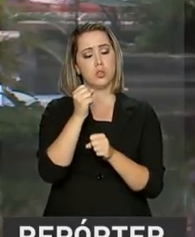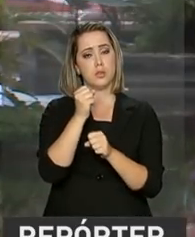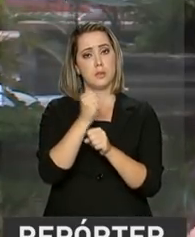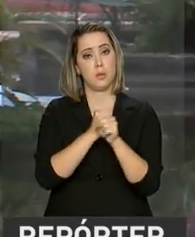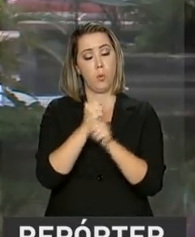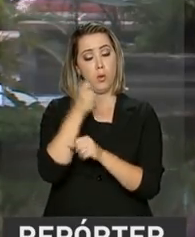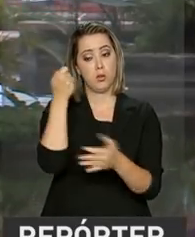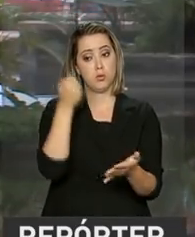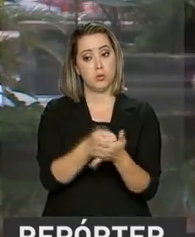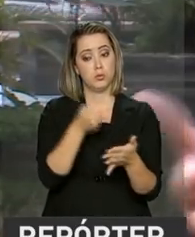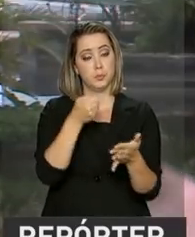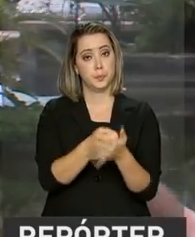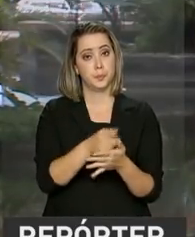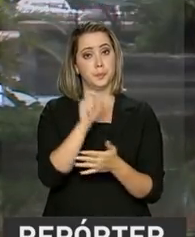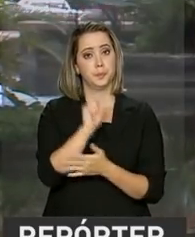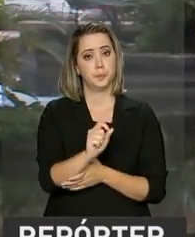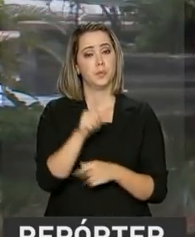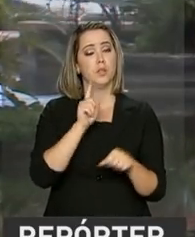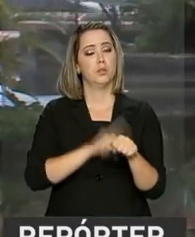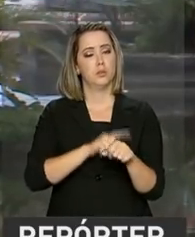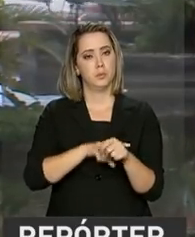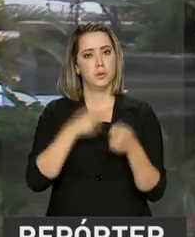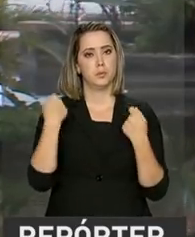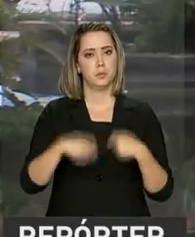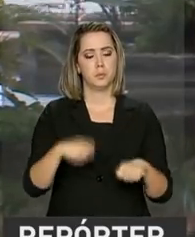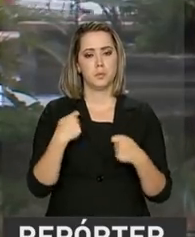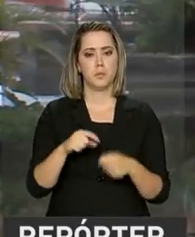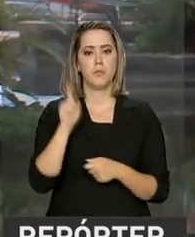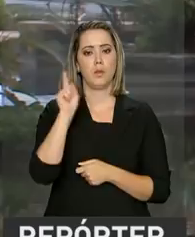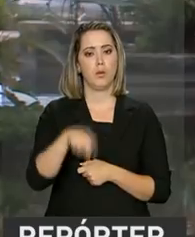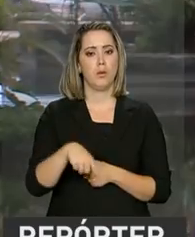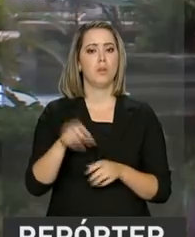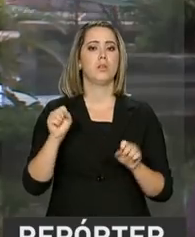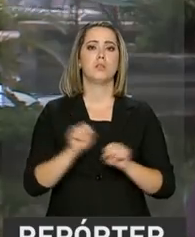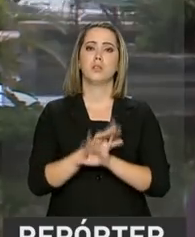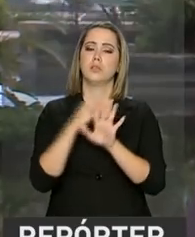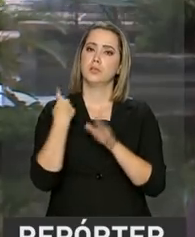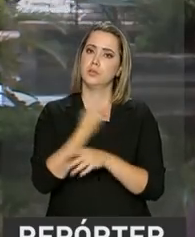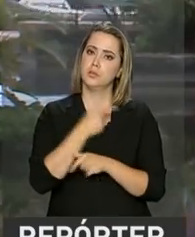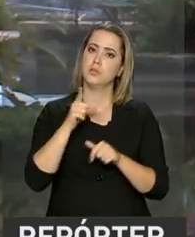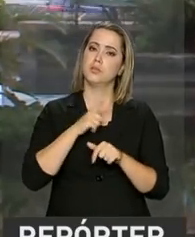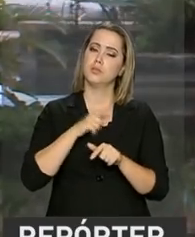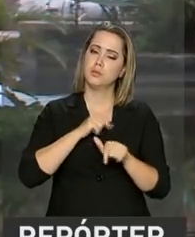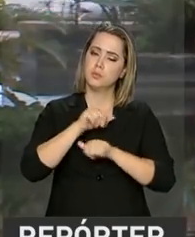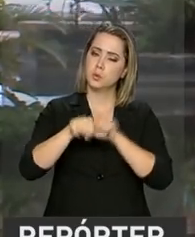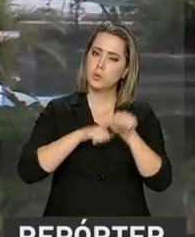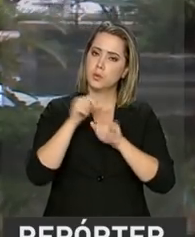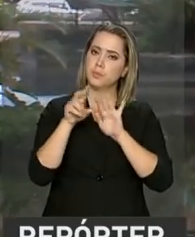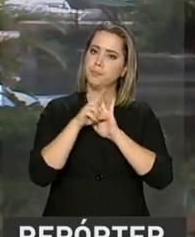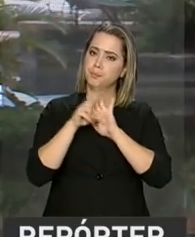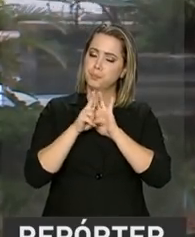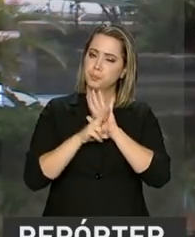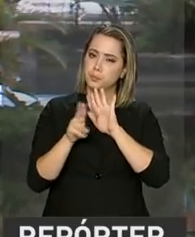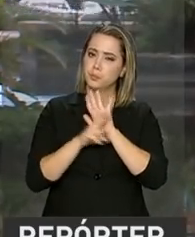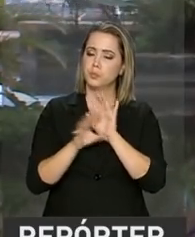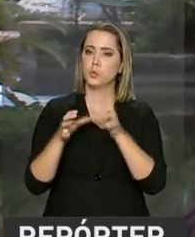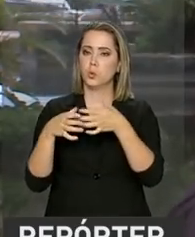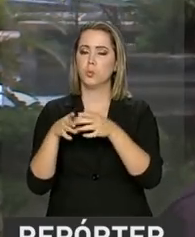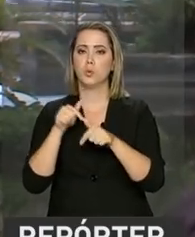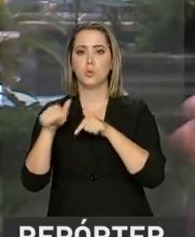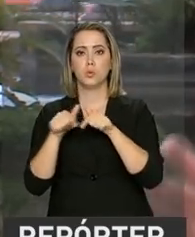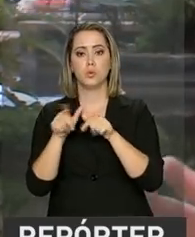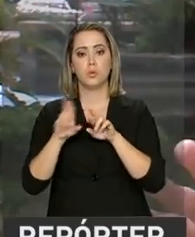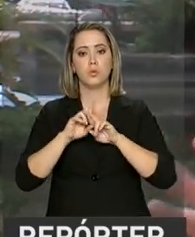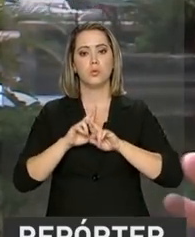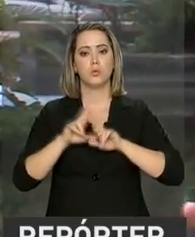contribuição o tempo de contribuição também é exigível é claro que nós temos uma regra de transição para os servidores há